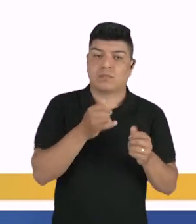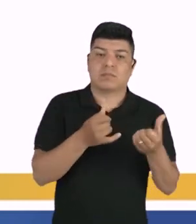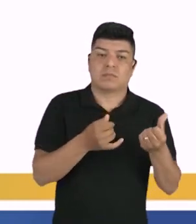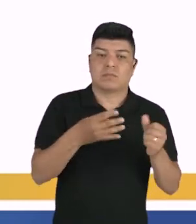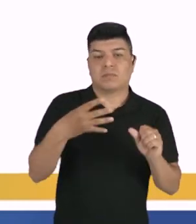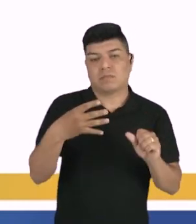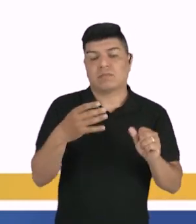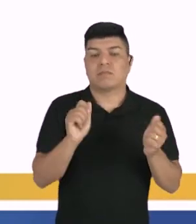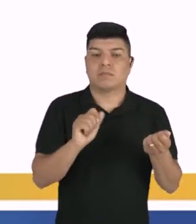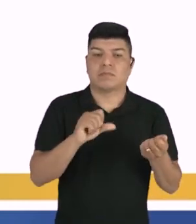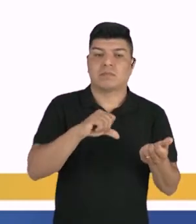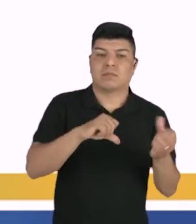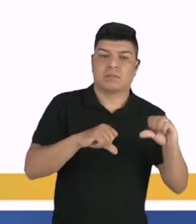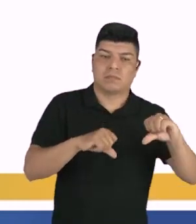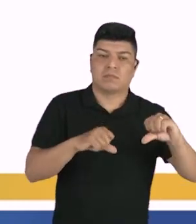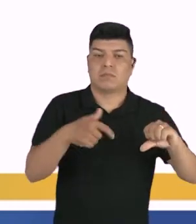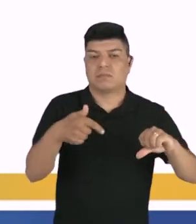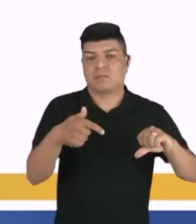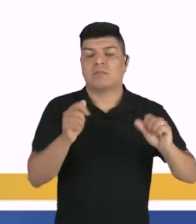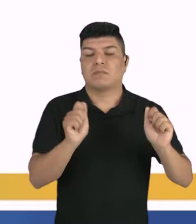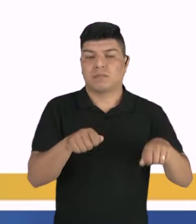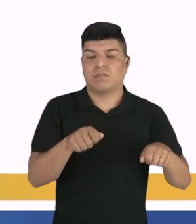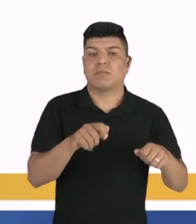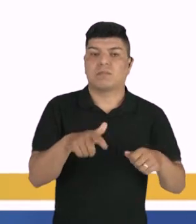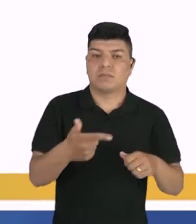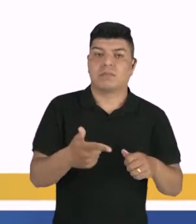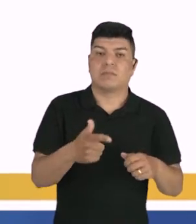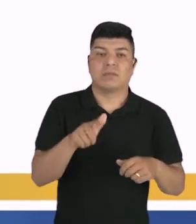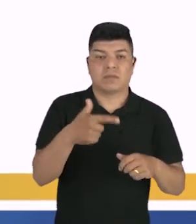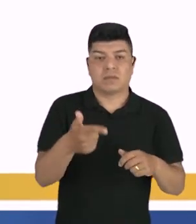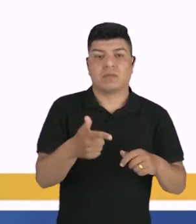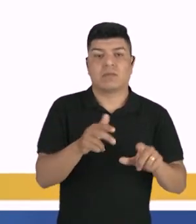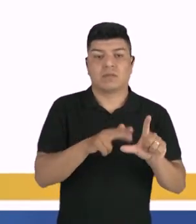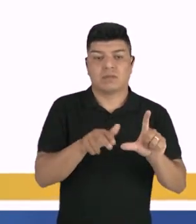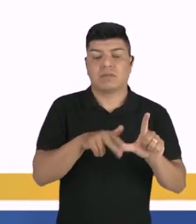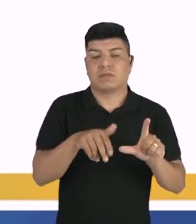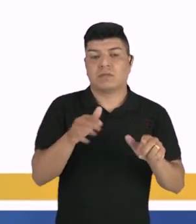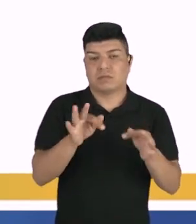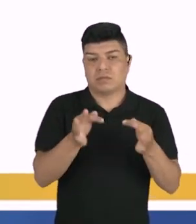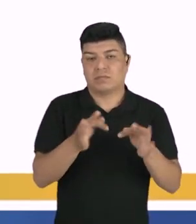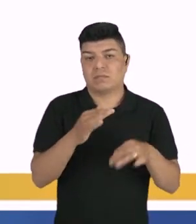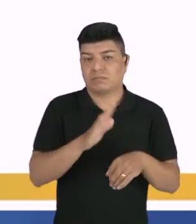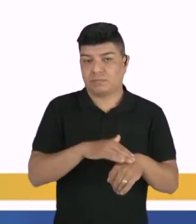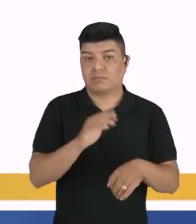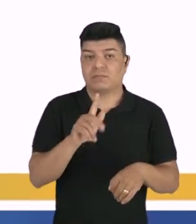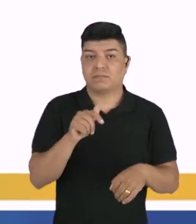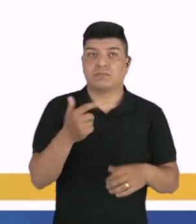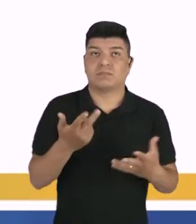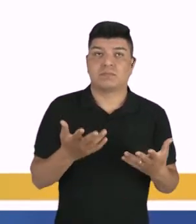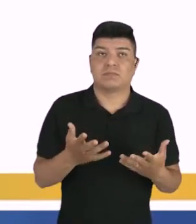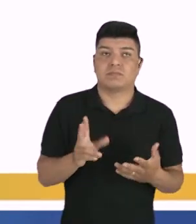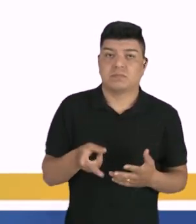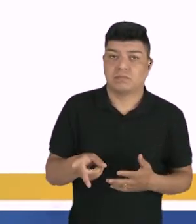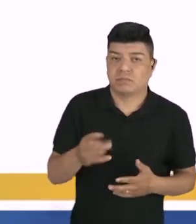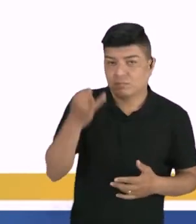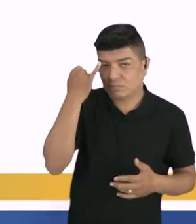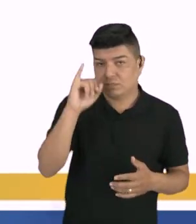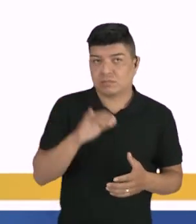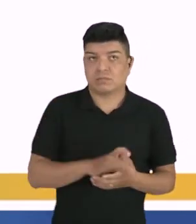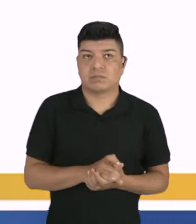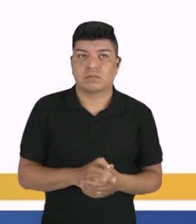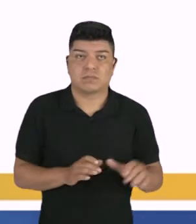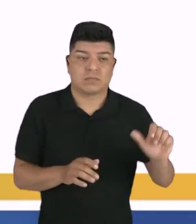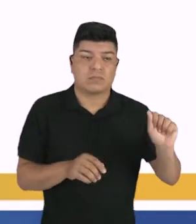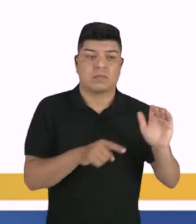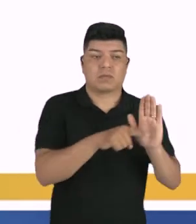e 4, 9 e 7, por exemplo, e depois faz com letra para ficar mais simples. Então a gente vai seguir a mesma ideia.